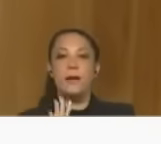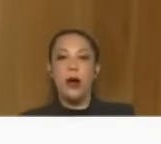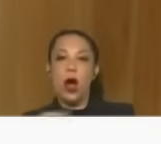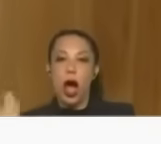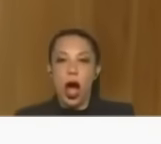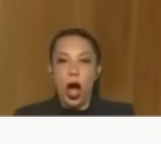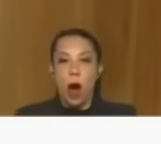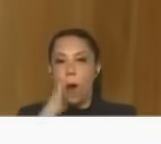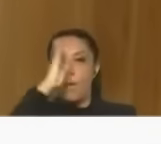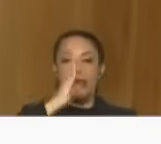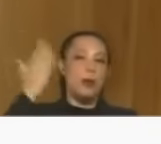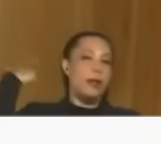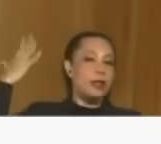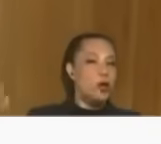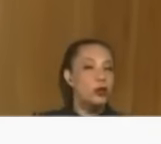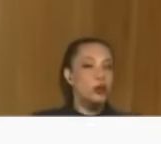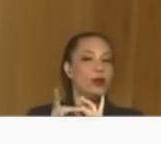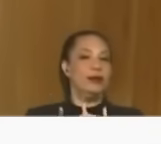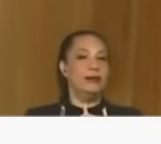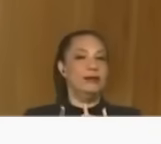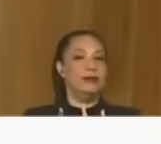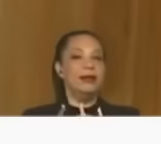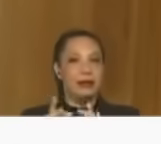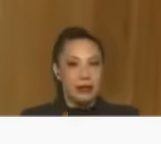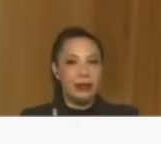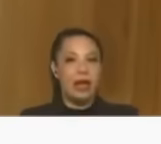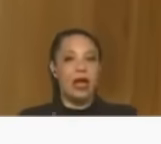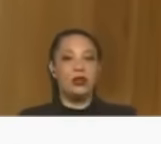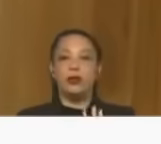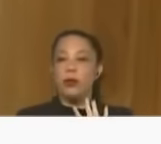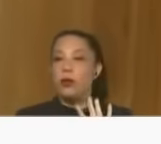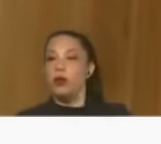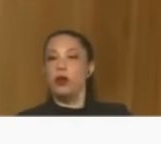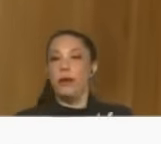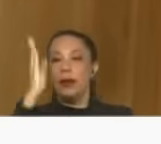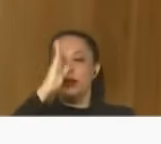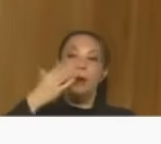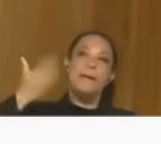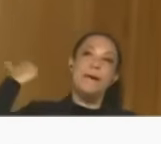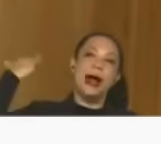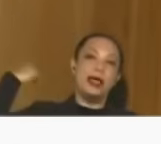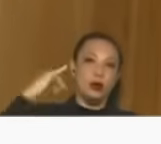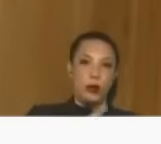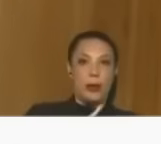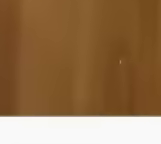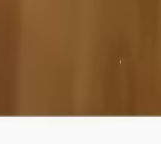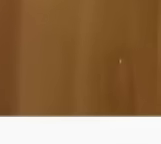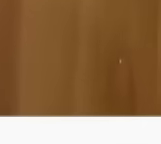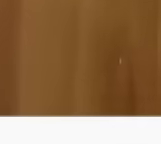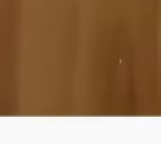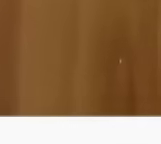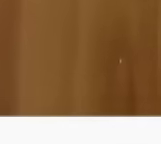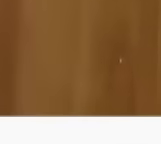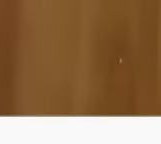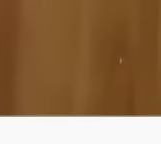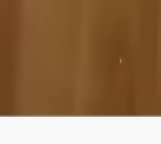tentado descredibilizar as urnas eletrônicas antes mesmo das eleições do ano passado e estão sendo